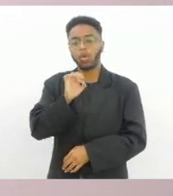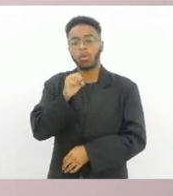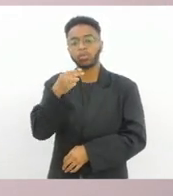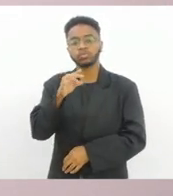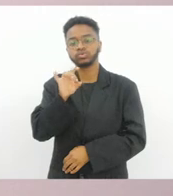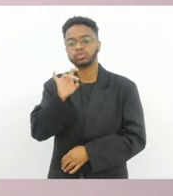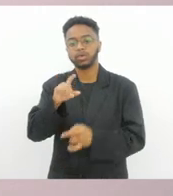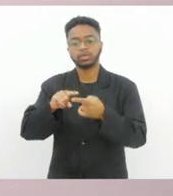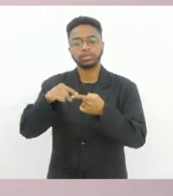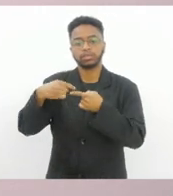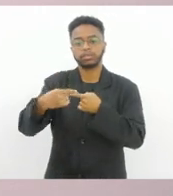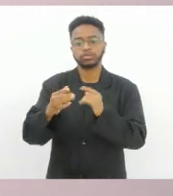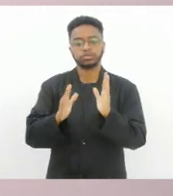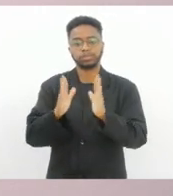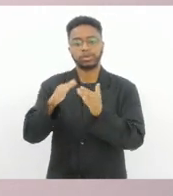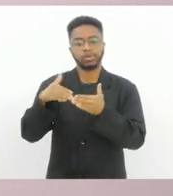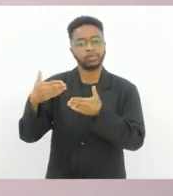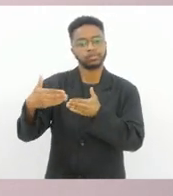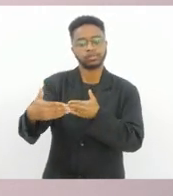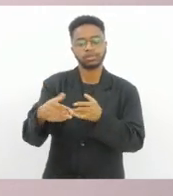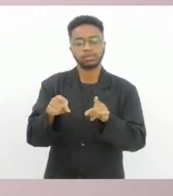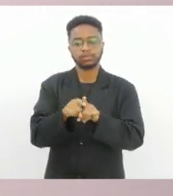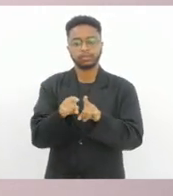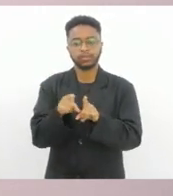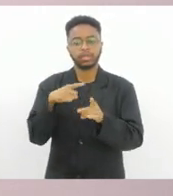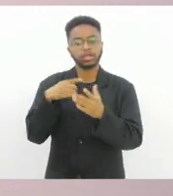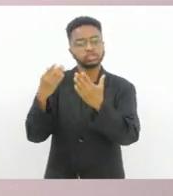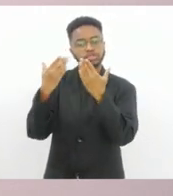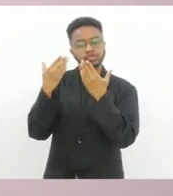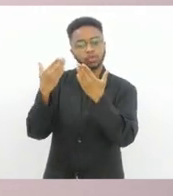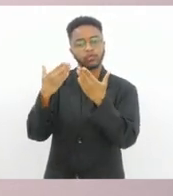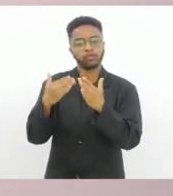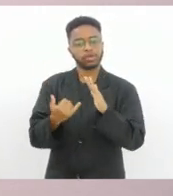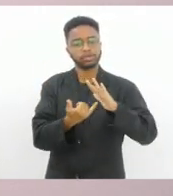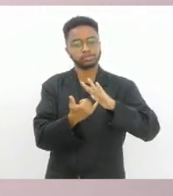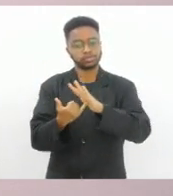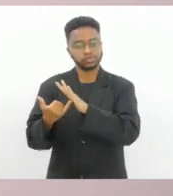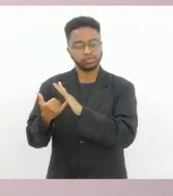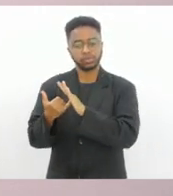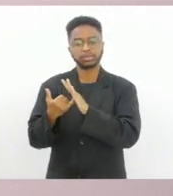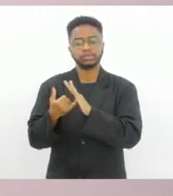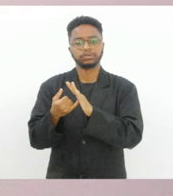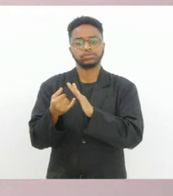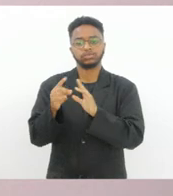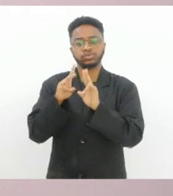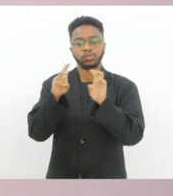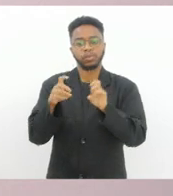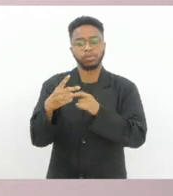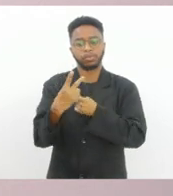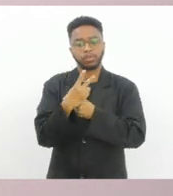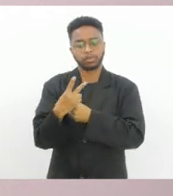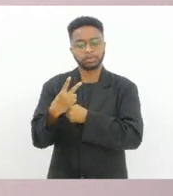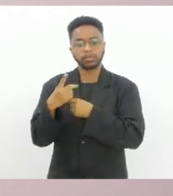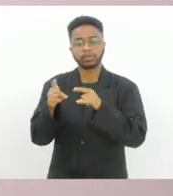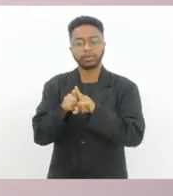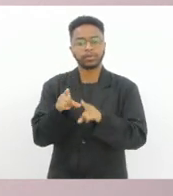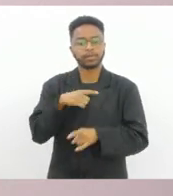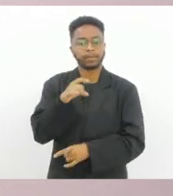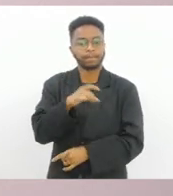de tempo. Há também a desconfiança nas instituições em proteger seus direitos e o medo da